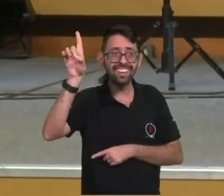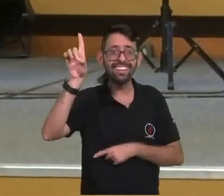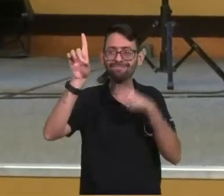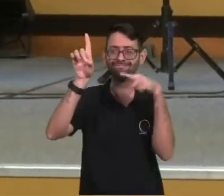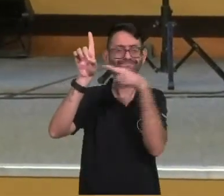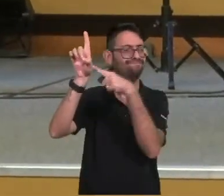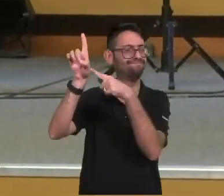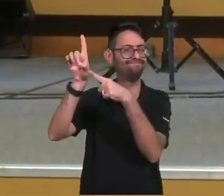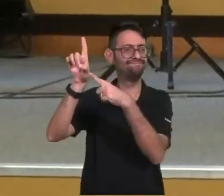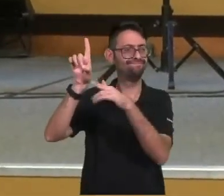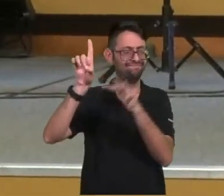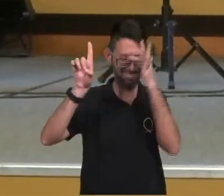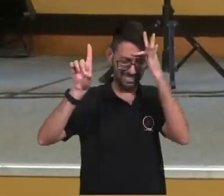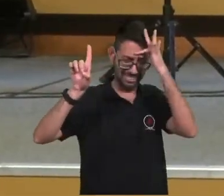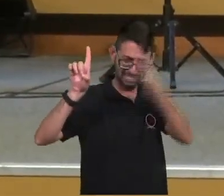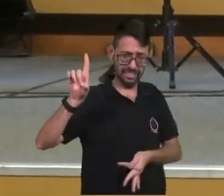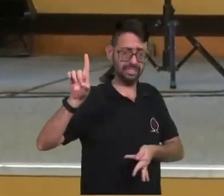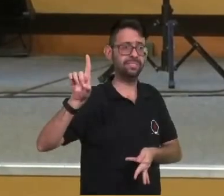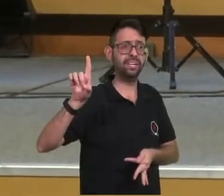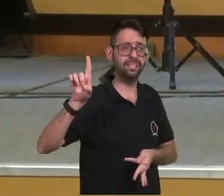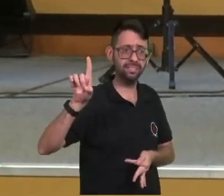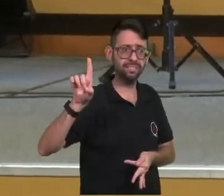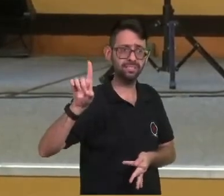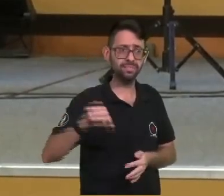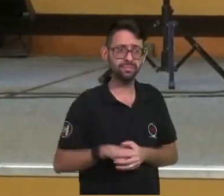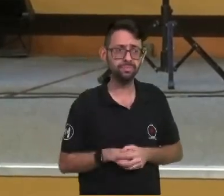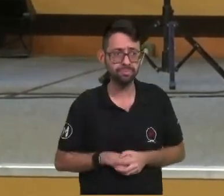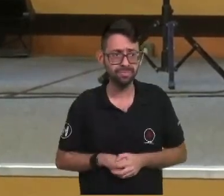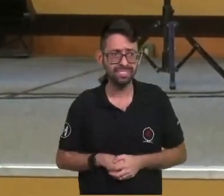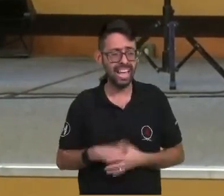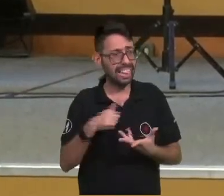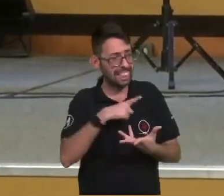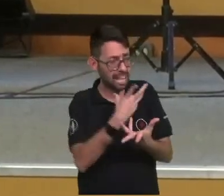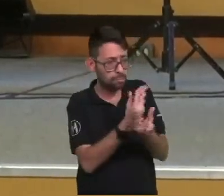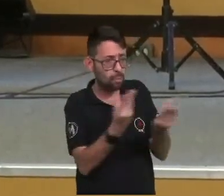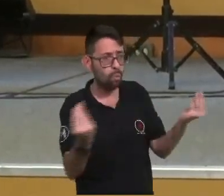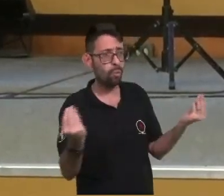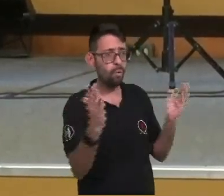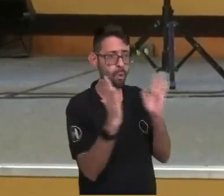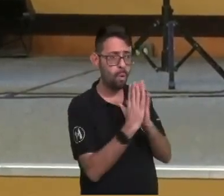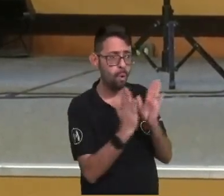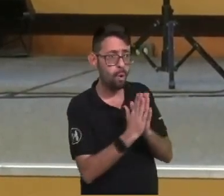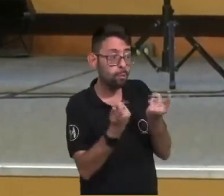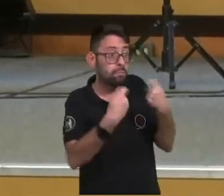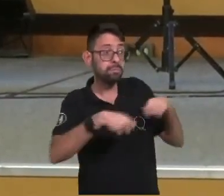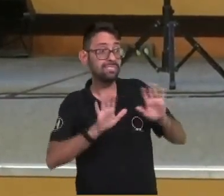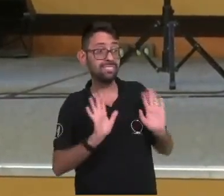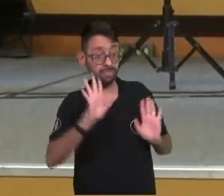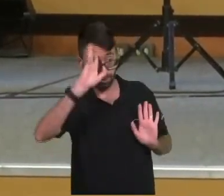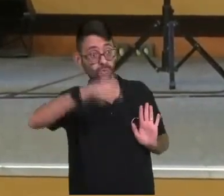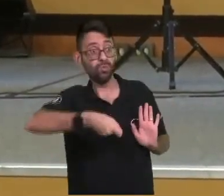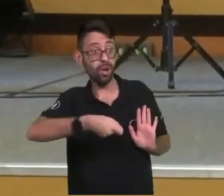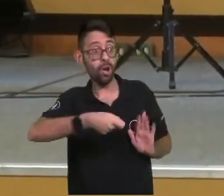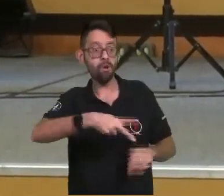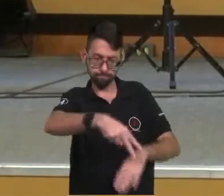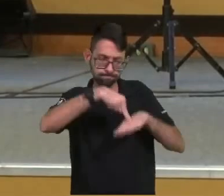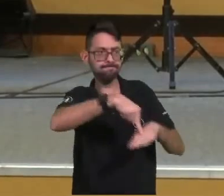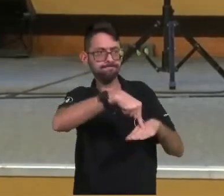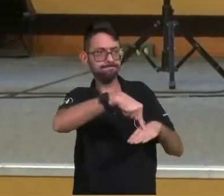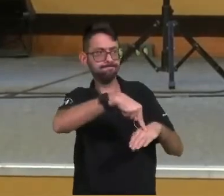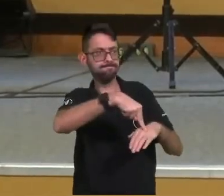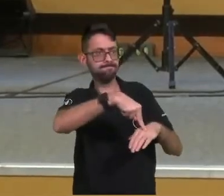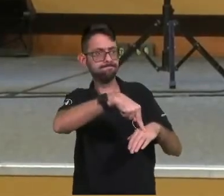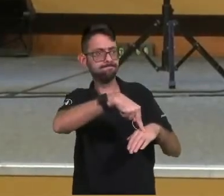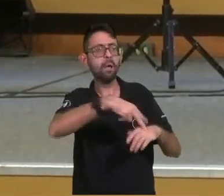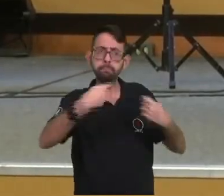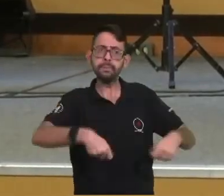com a fé. Eu não sei o que você precisa. Tem muita gente aqui hoje que não está precisando orar. para resolver problema, está precisando se posicionar.